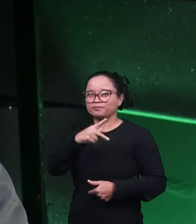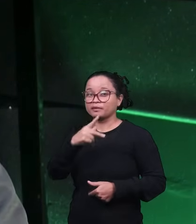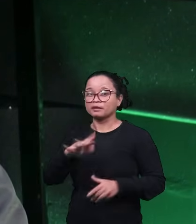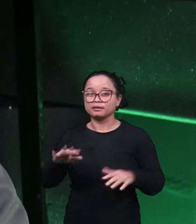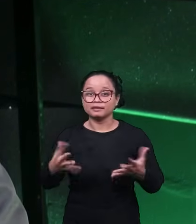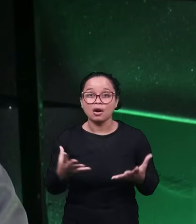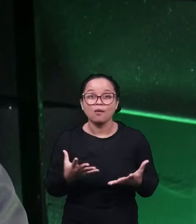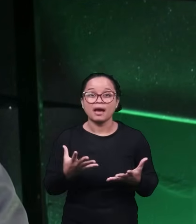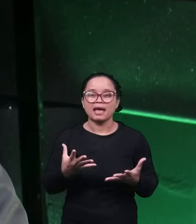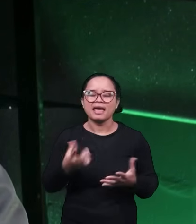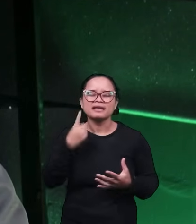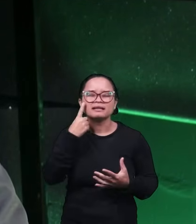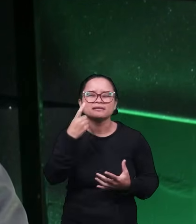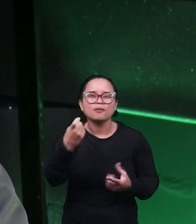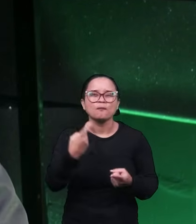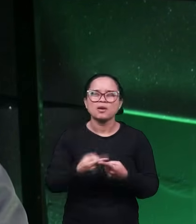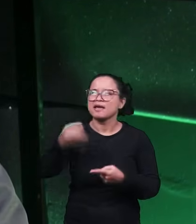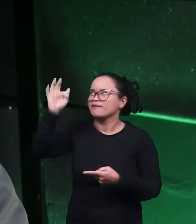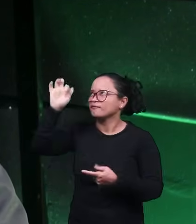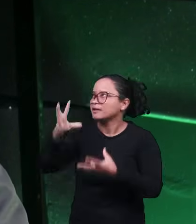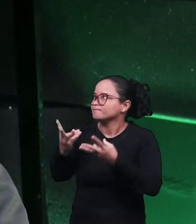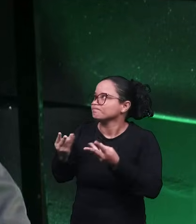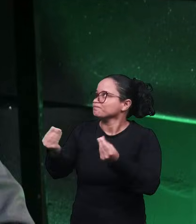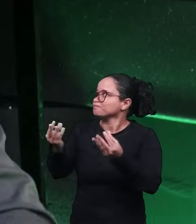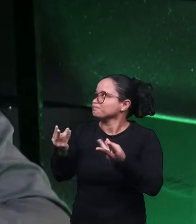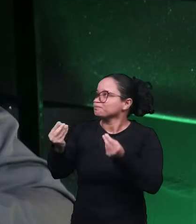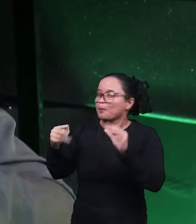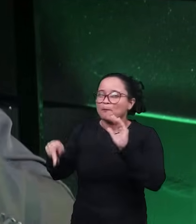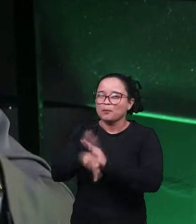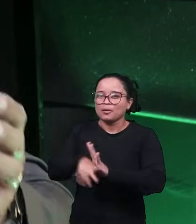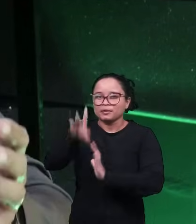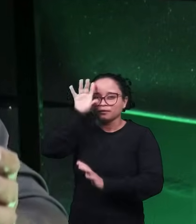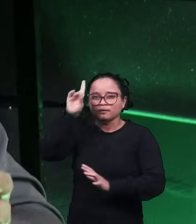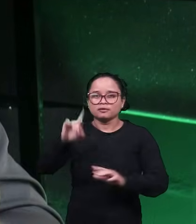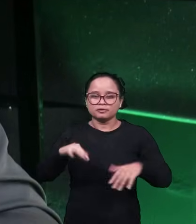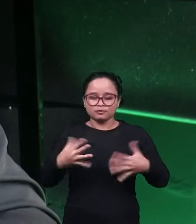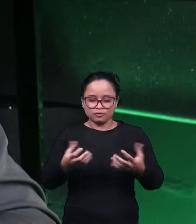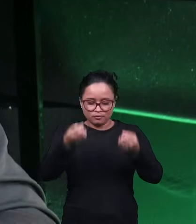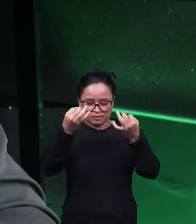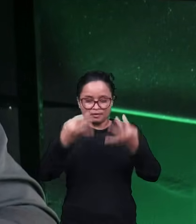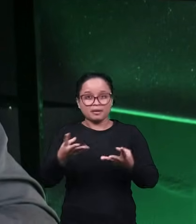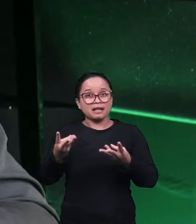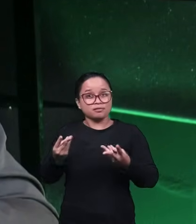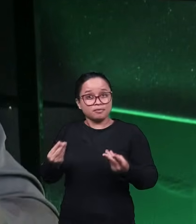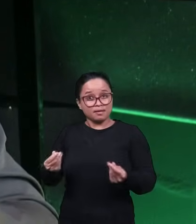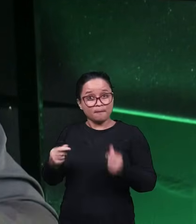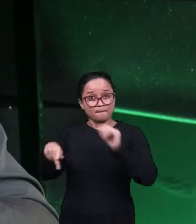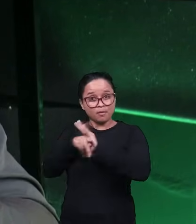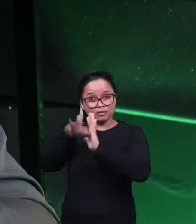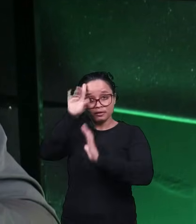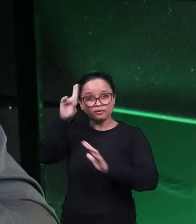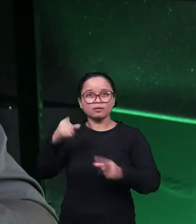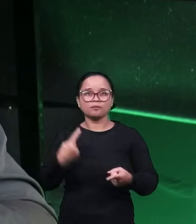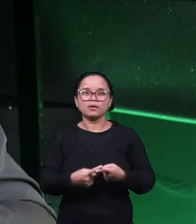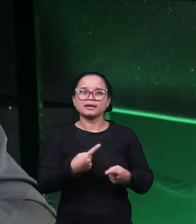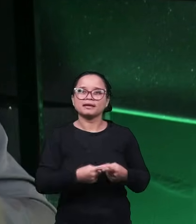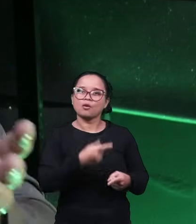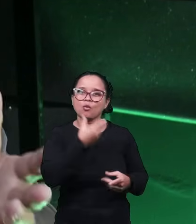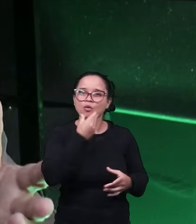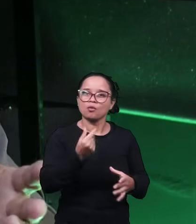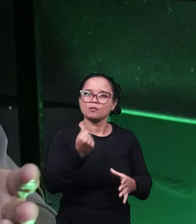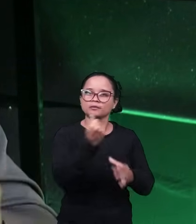é substância de Deus. Sim. Em que sentido, né? Nós vamos falar de substância de Deus, por quê? Porque esse é o confronto, né? Abraão